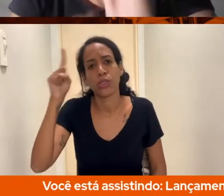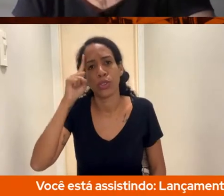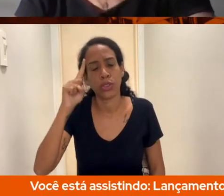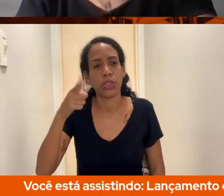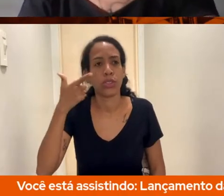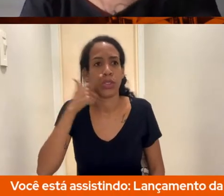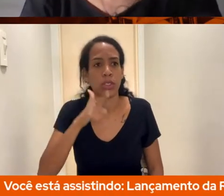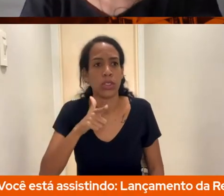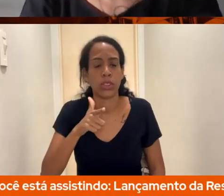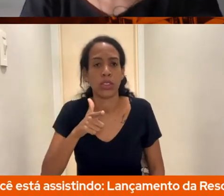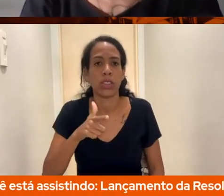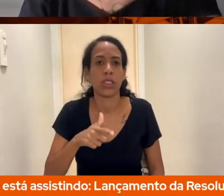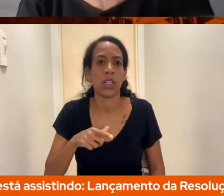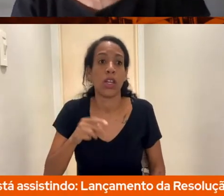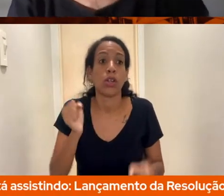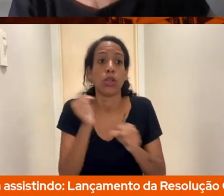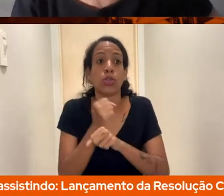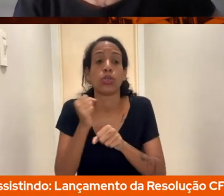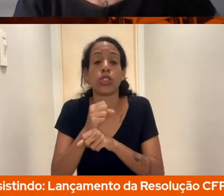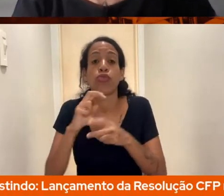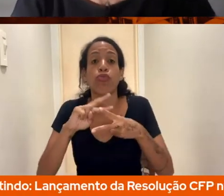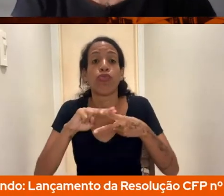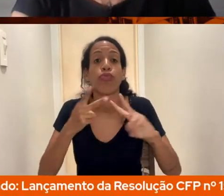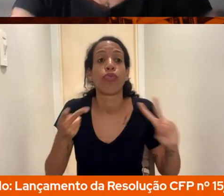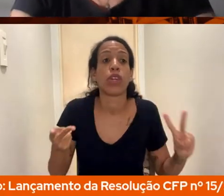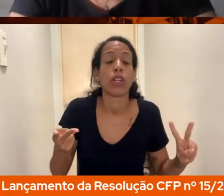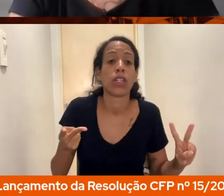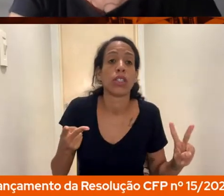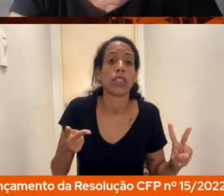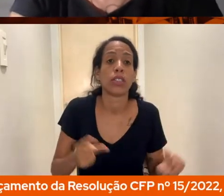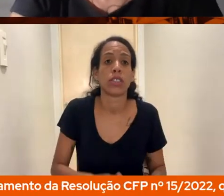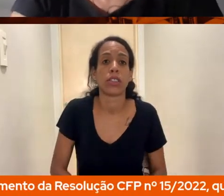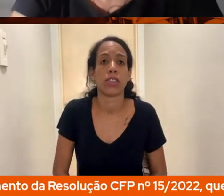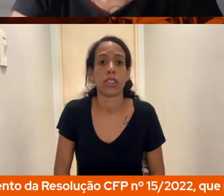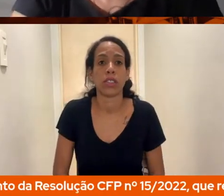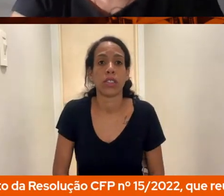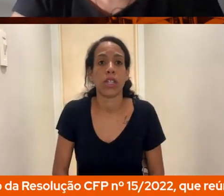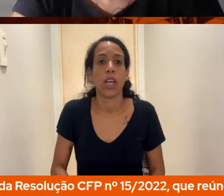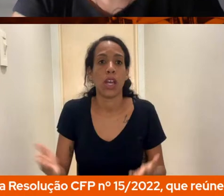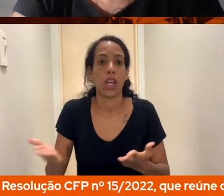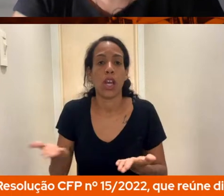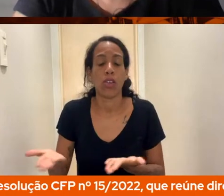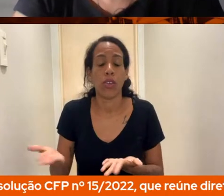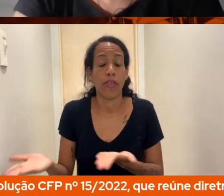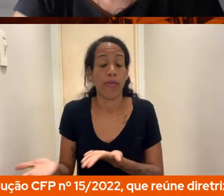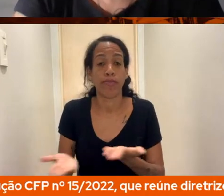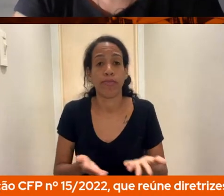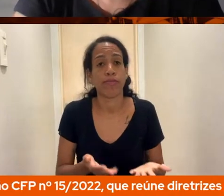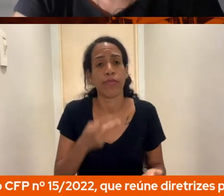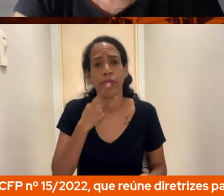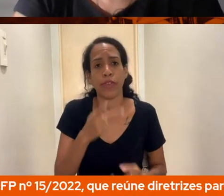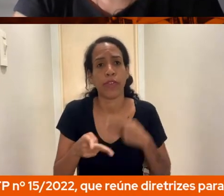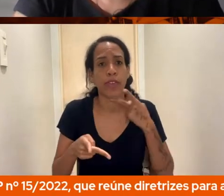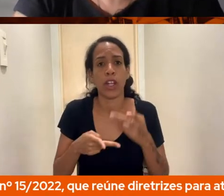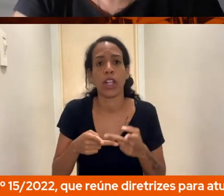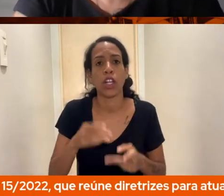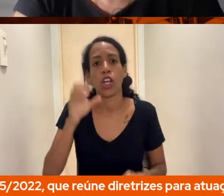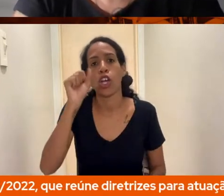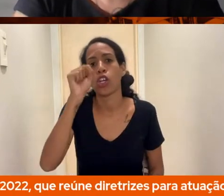efetivamente construir algo diferenciado. Eu venho falando muito sobre o termo socioeducação,